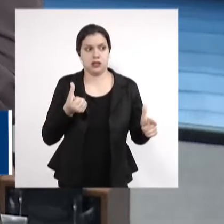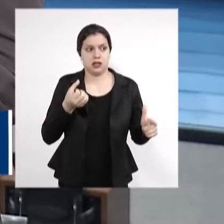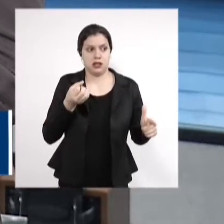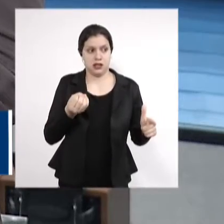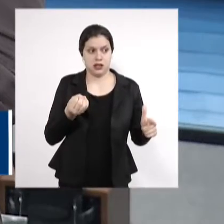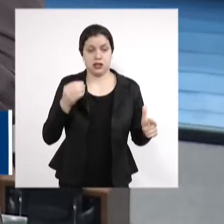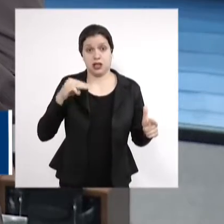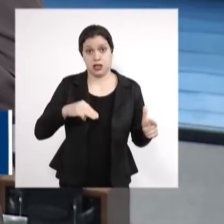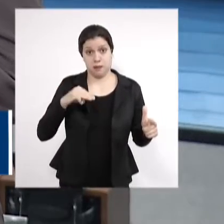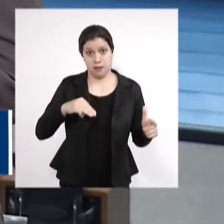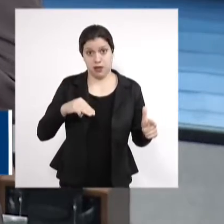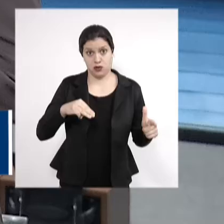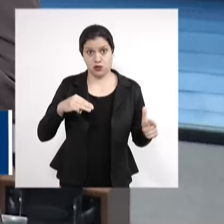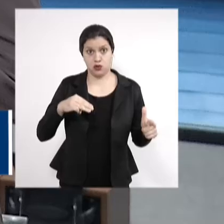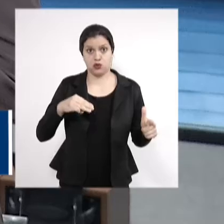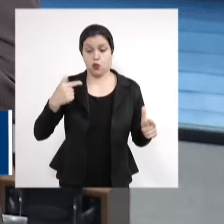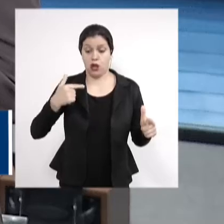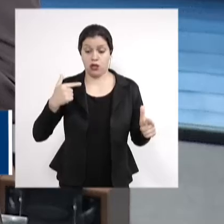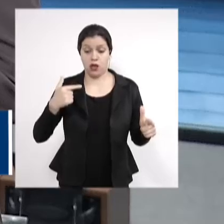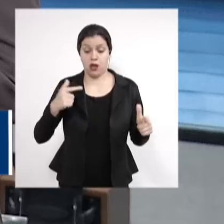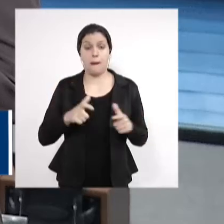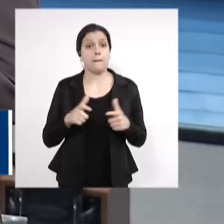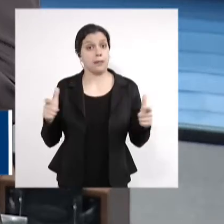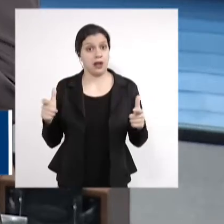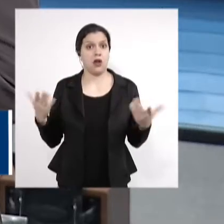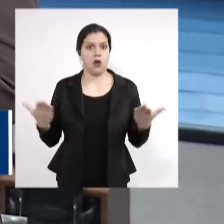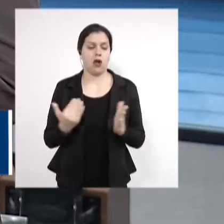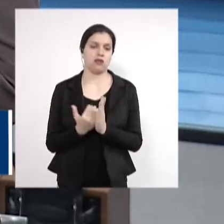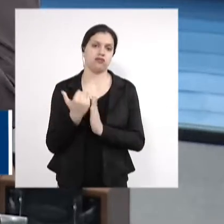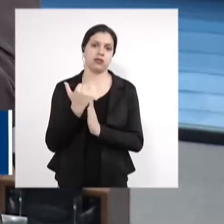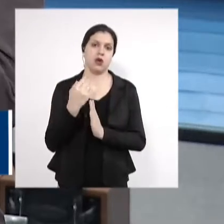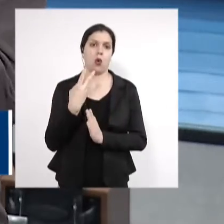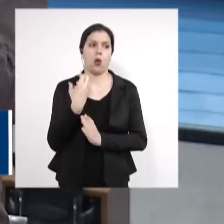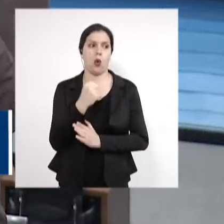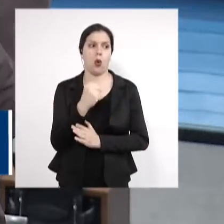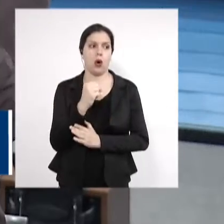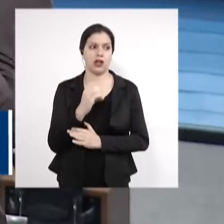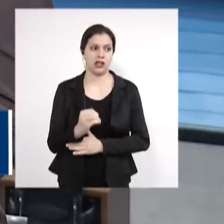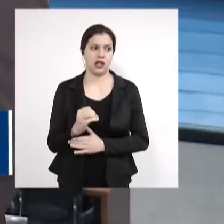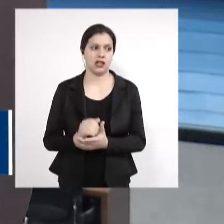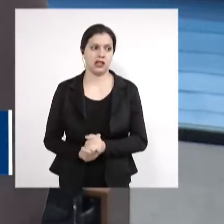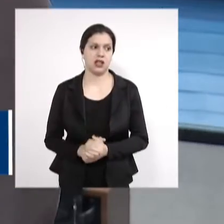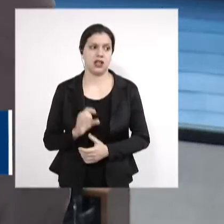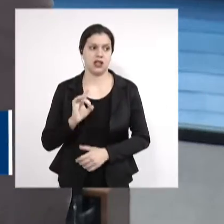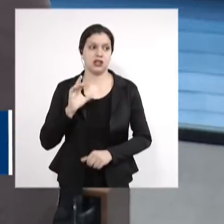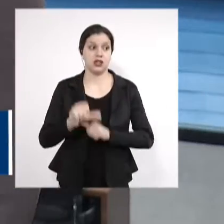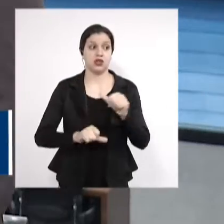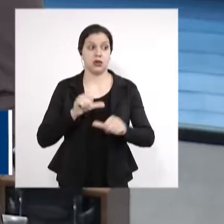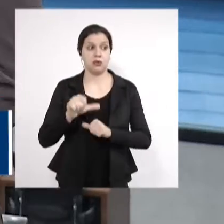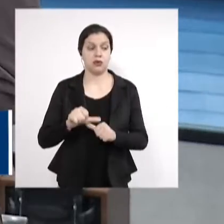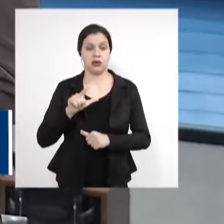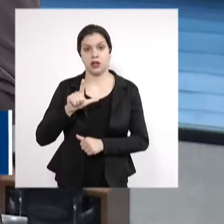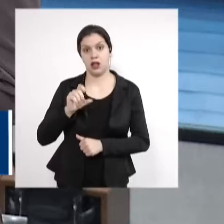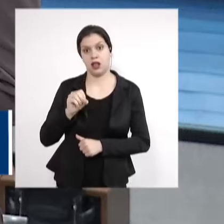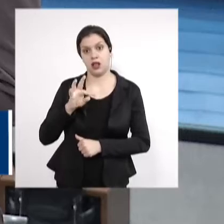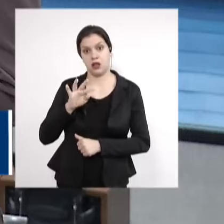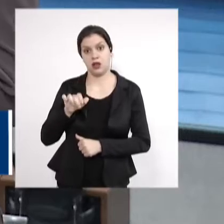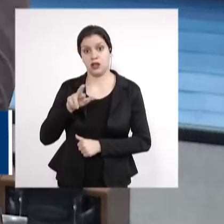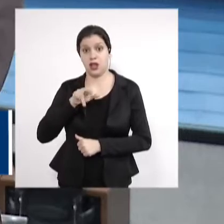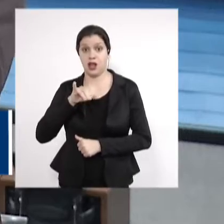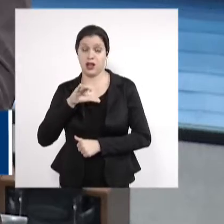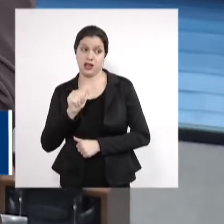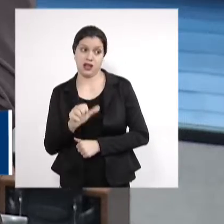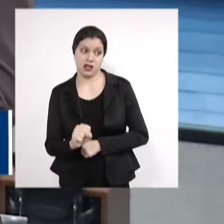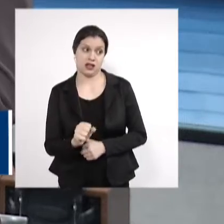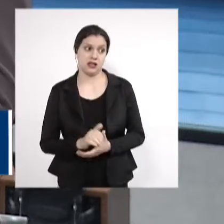quadrados para 80. No caso, o banco continua. Tinha a lotérica antes, para né? as lotéricas. Exatamente.